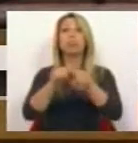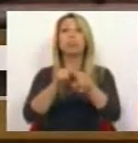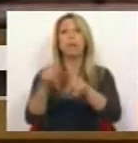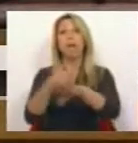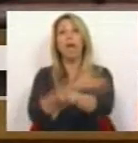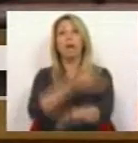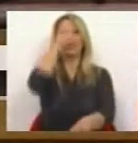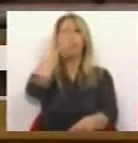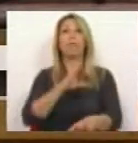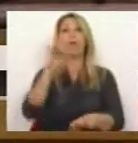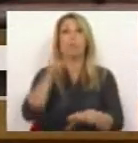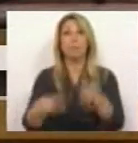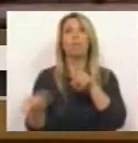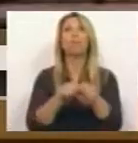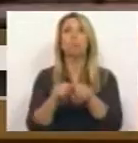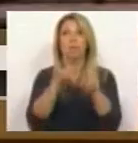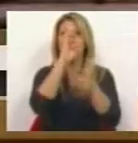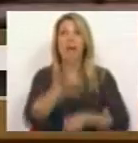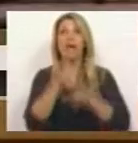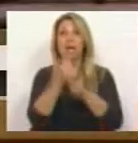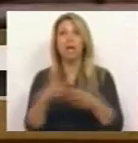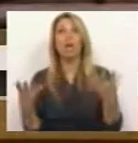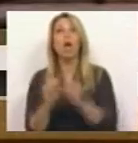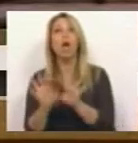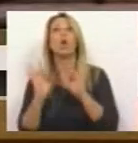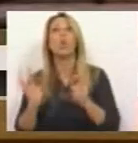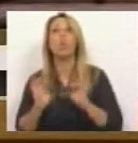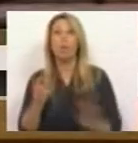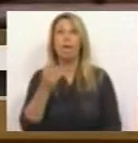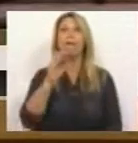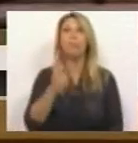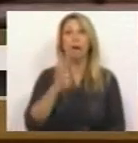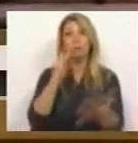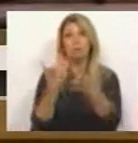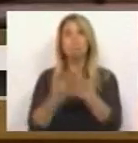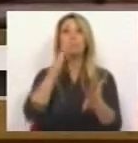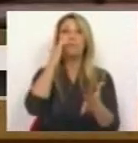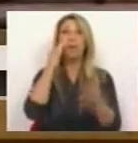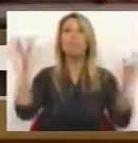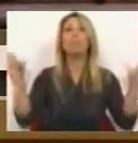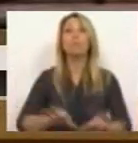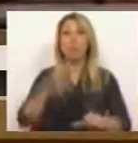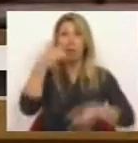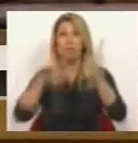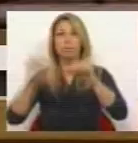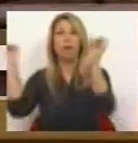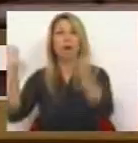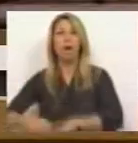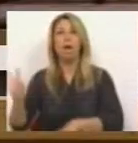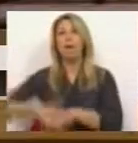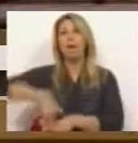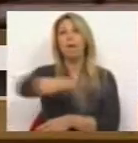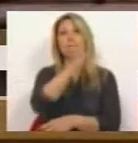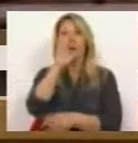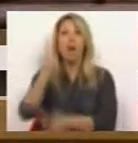da política agrícola comum. A PAC acentuou e agravou substancialmente o abandono da nossa agricultura, a